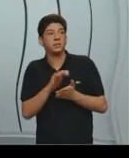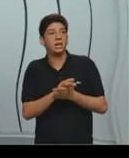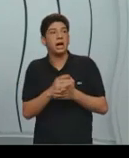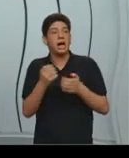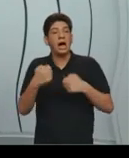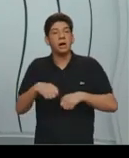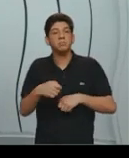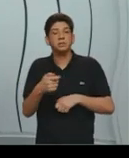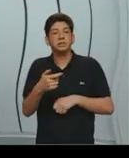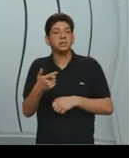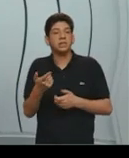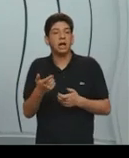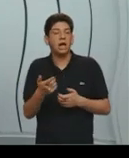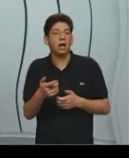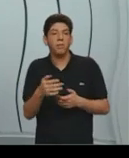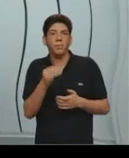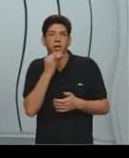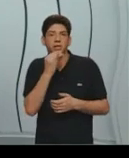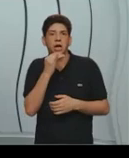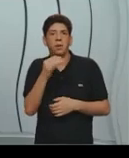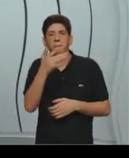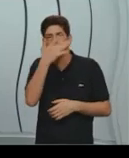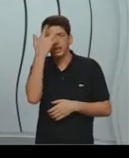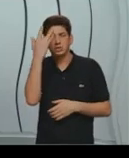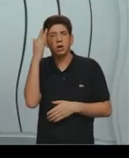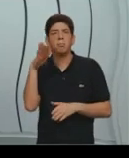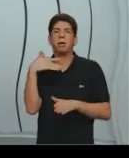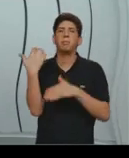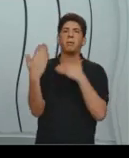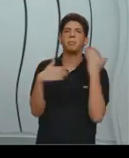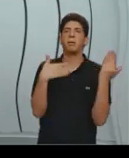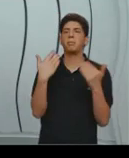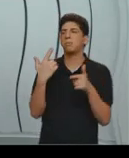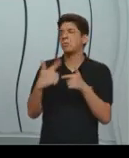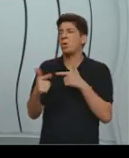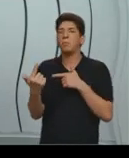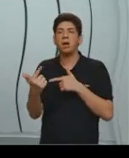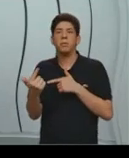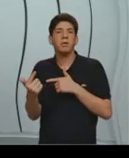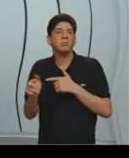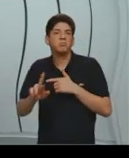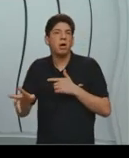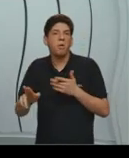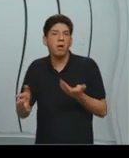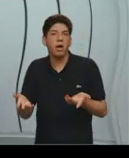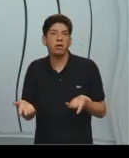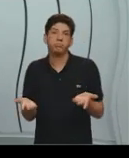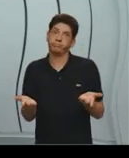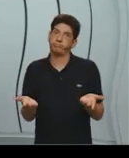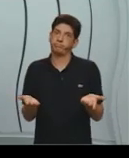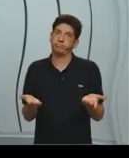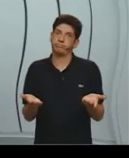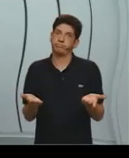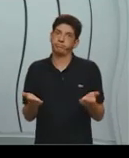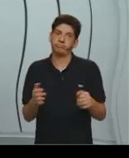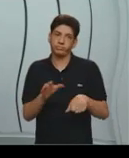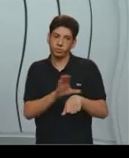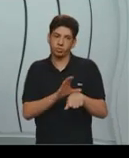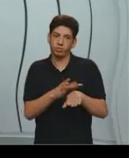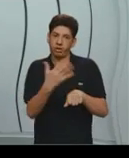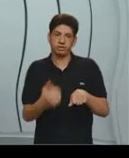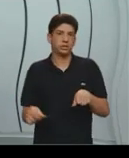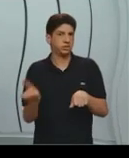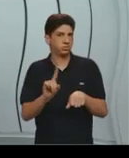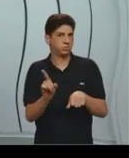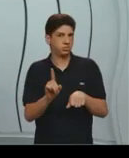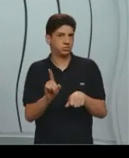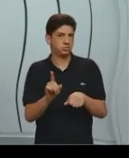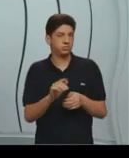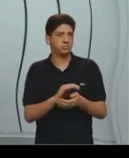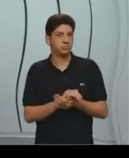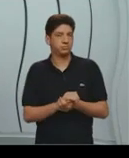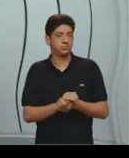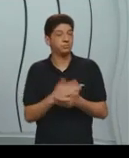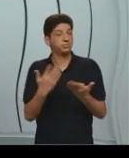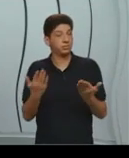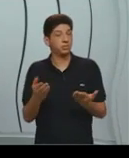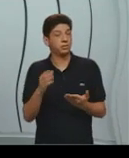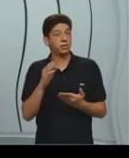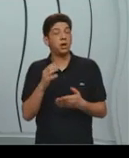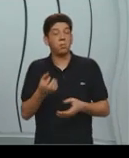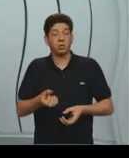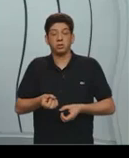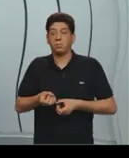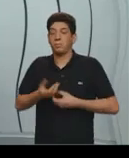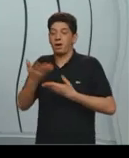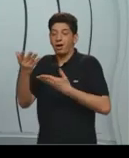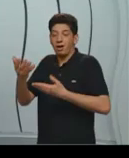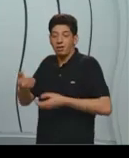as pessoas não é um problema. Então, quando a gente está discutindo o Estado Democrático de Direito, eu posso exercer livremente a minha opinião e as minhas manifestações,